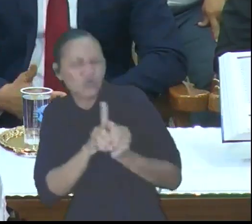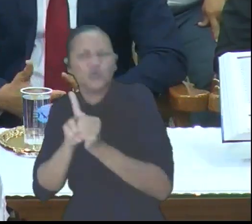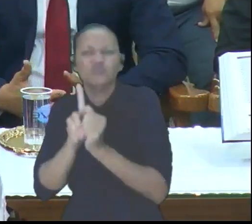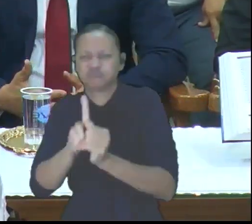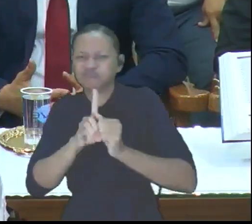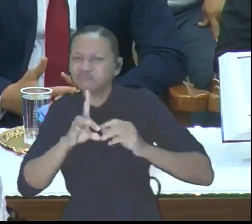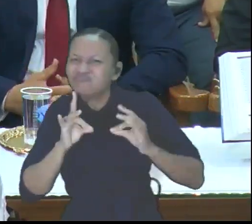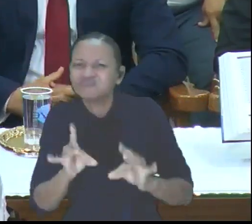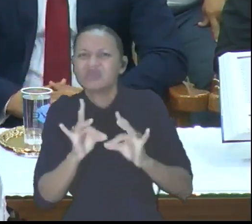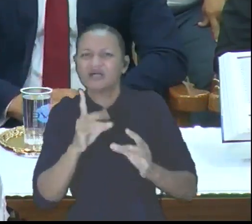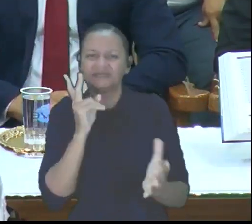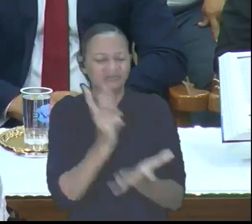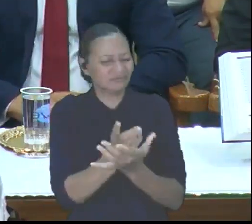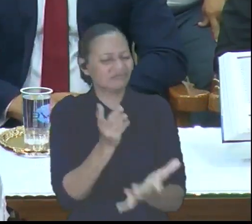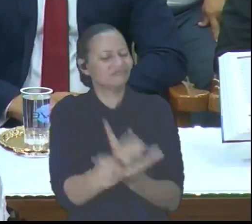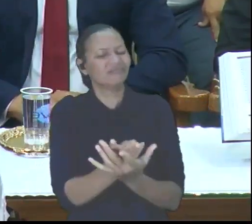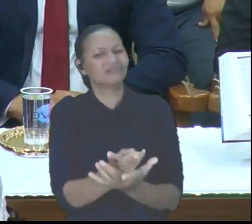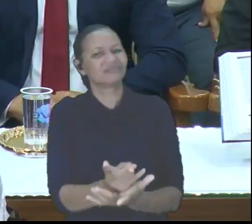nós.